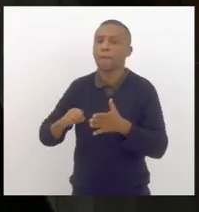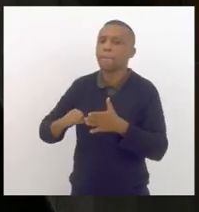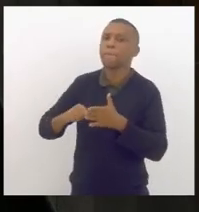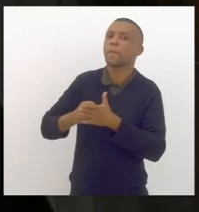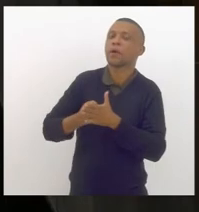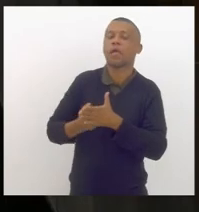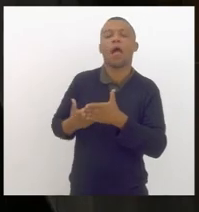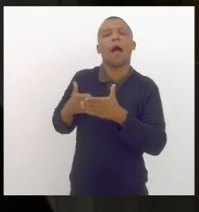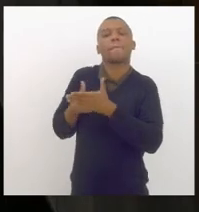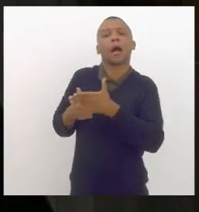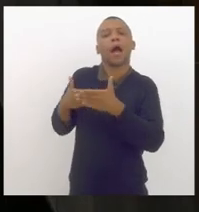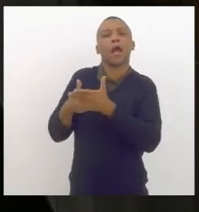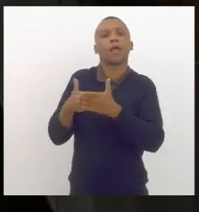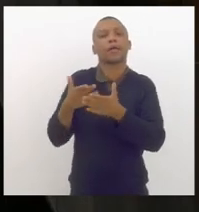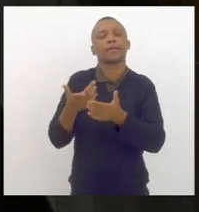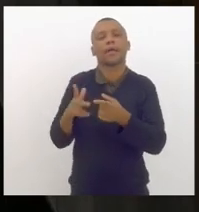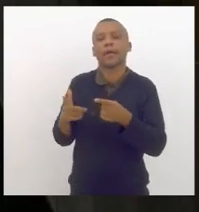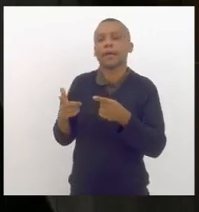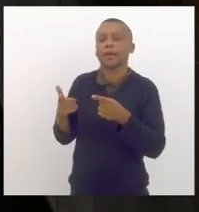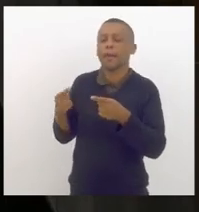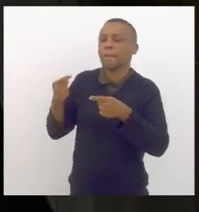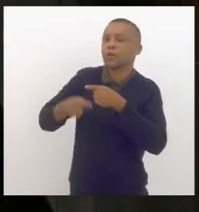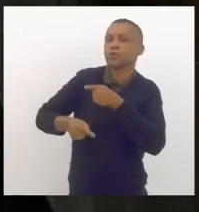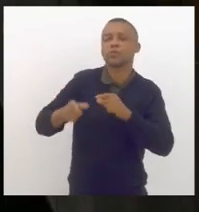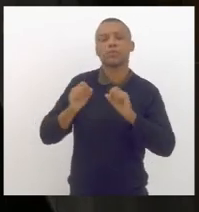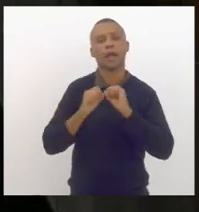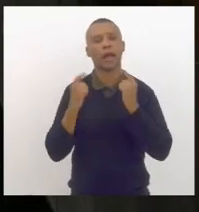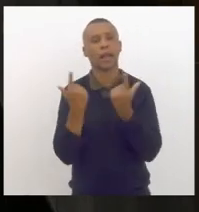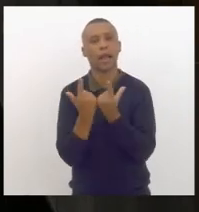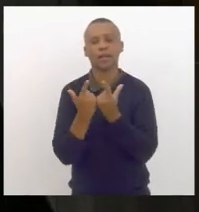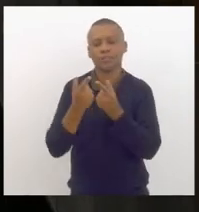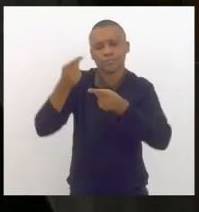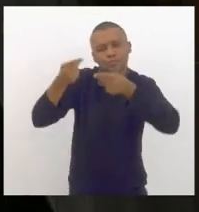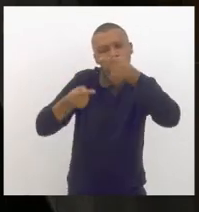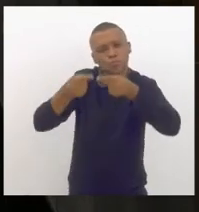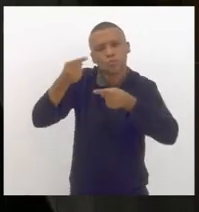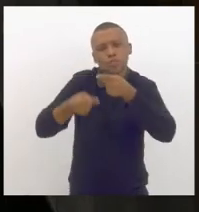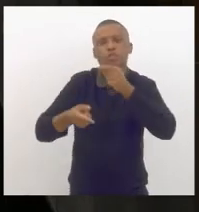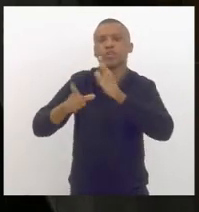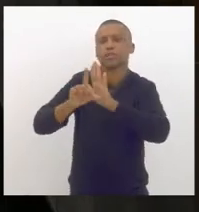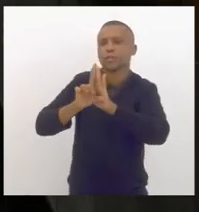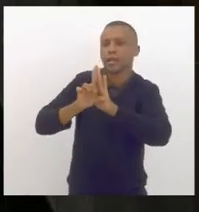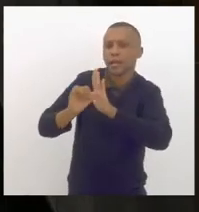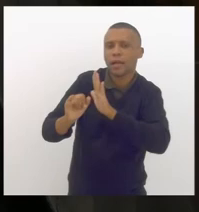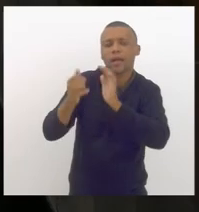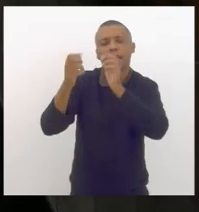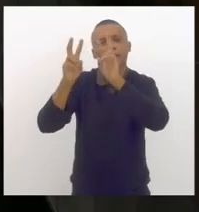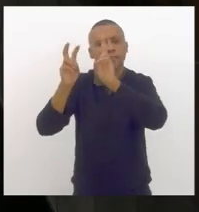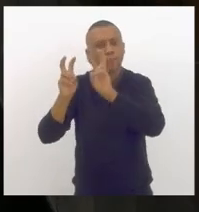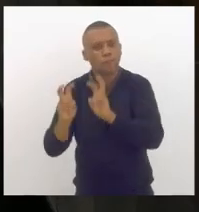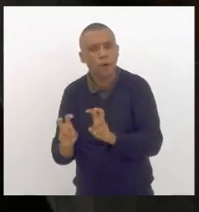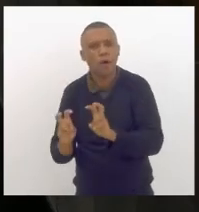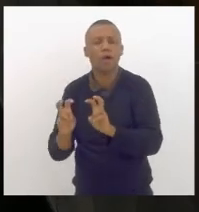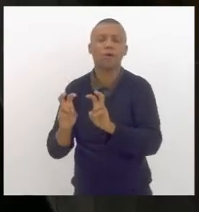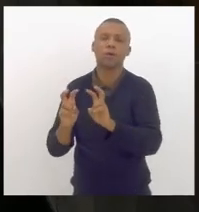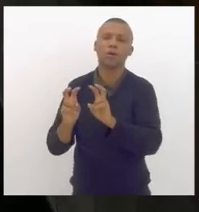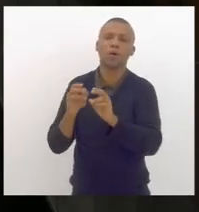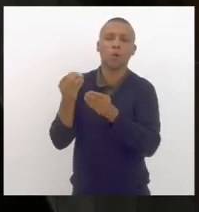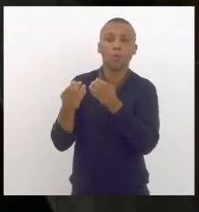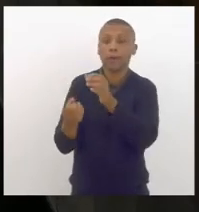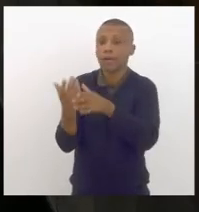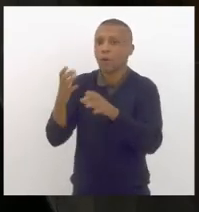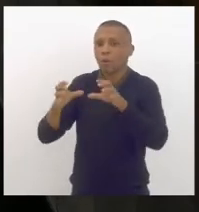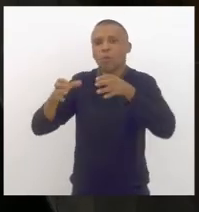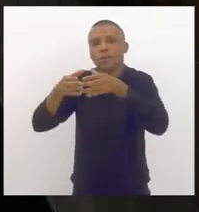tem impedido a Assembleia Legislativa de legislar sobre qualquer forma de aperfeiçoamento ou empoderamento do Conselho Gestor do FEIS. E o resultado nós já